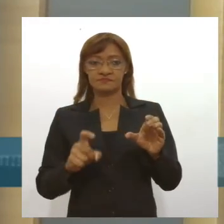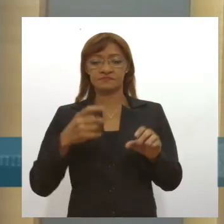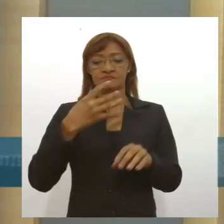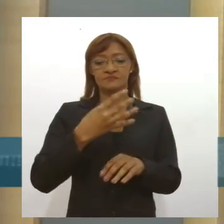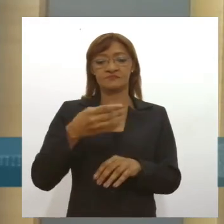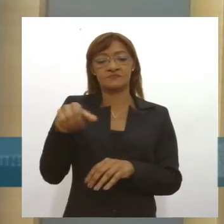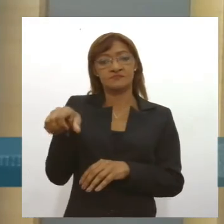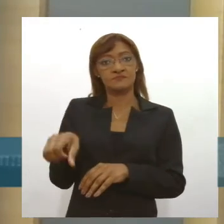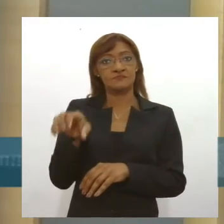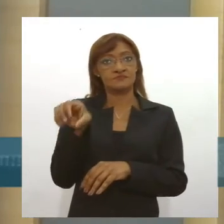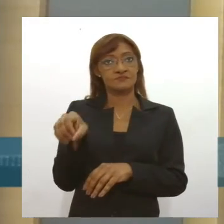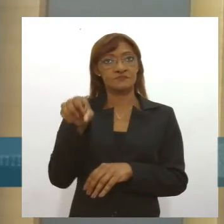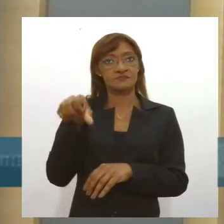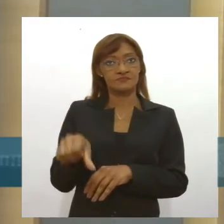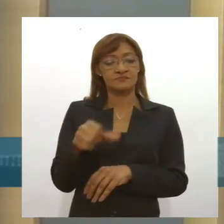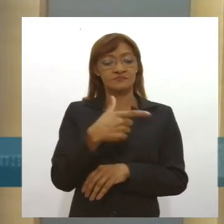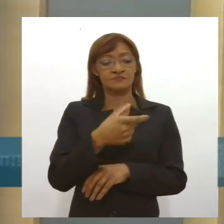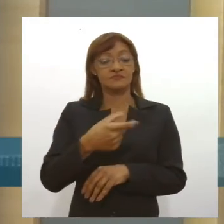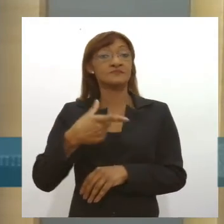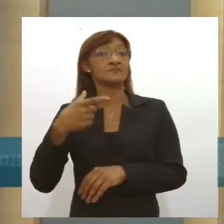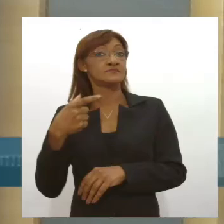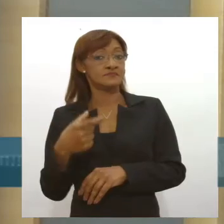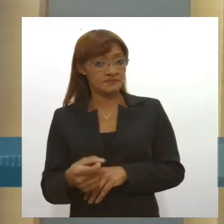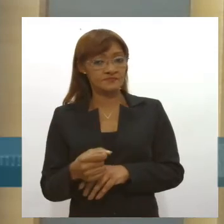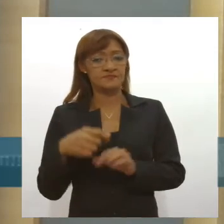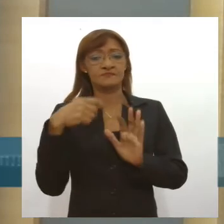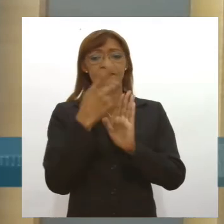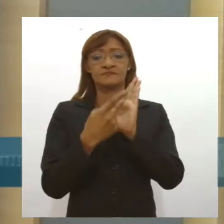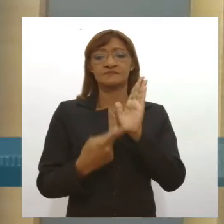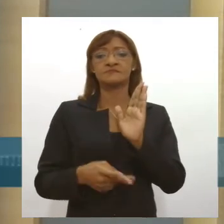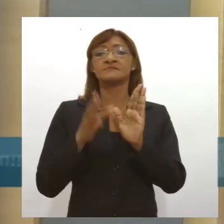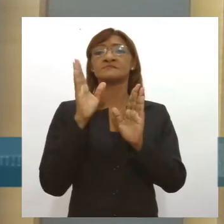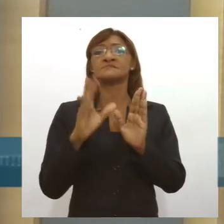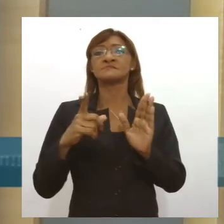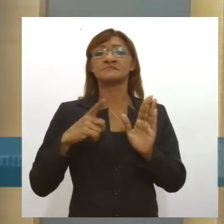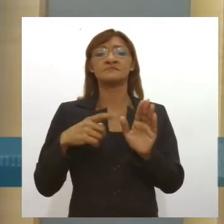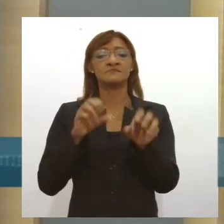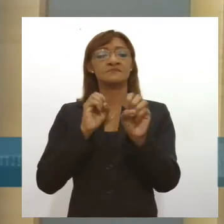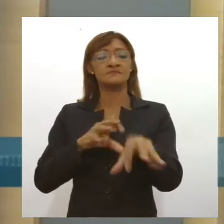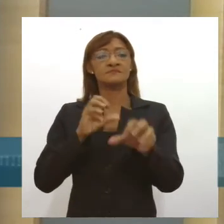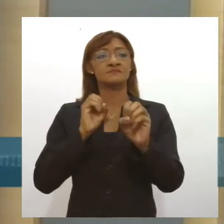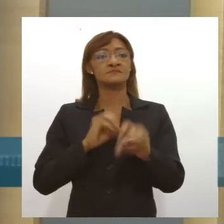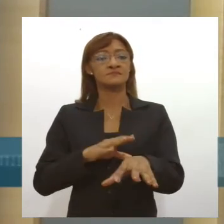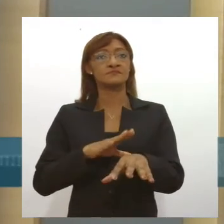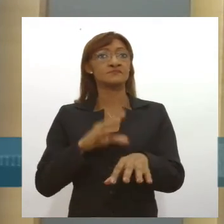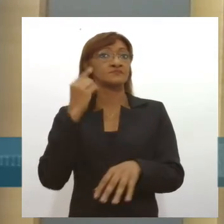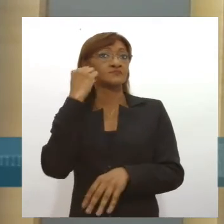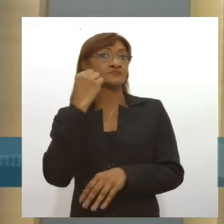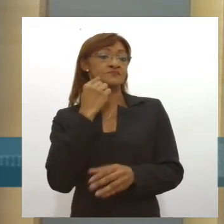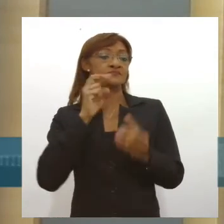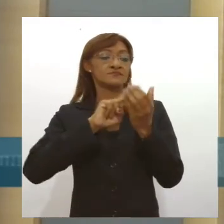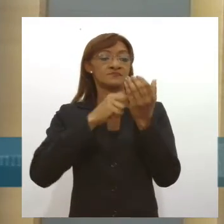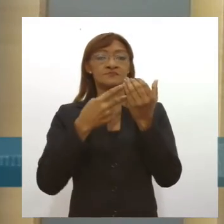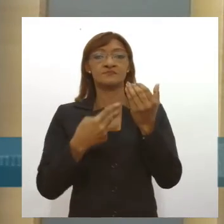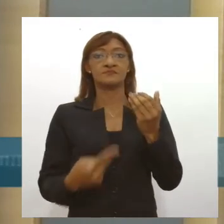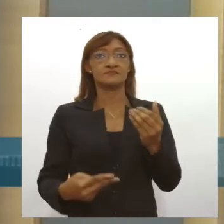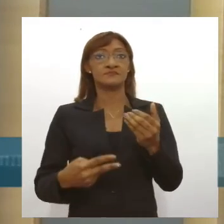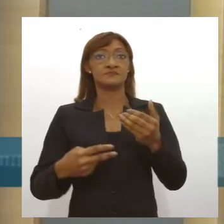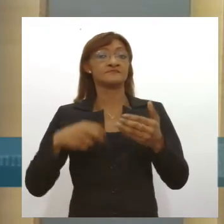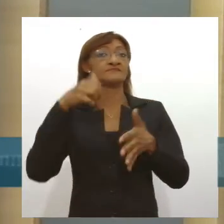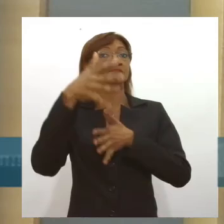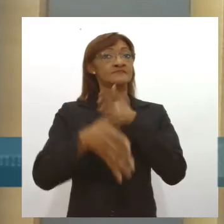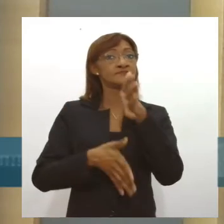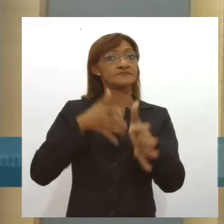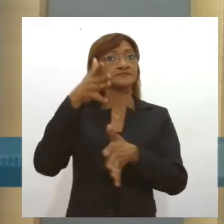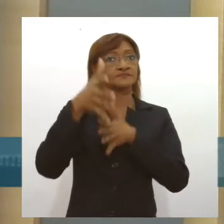PL 4909 de 2020. Esse projeto estabelece que a educação bilíngue de surdos tem a língua brasileira de sinais,